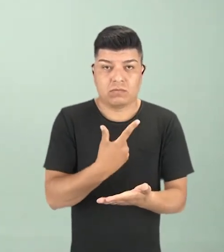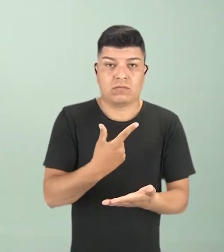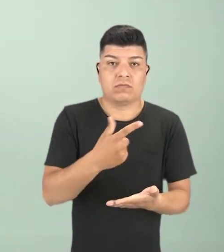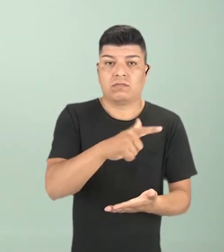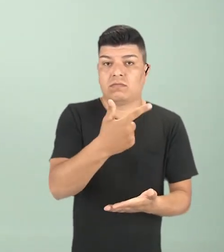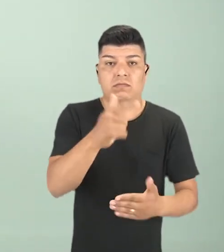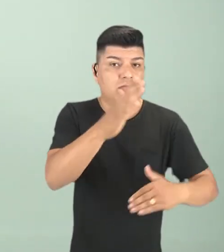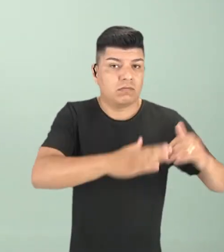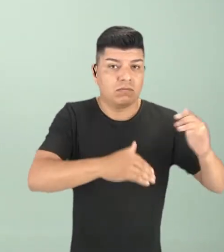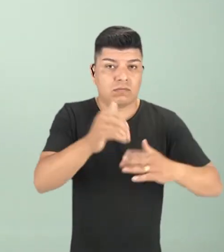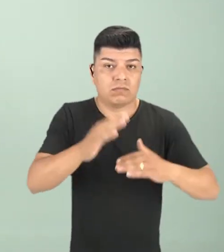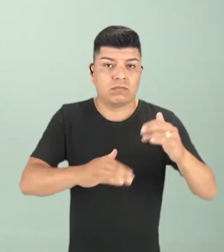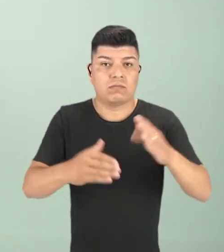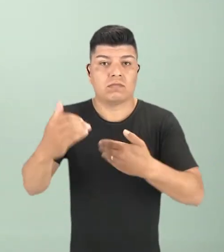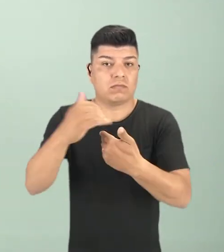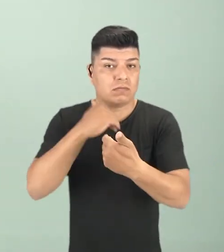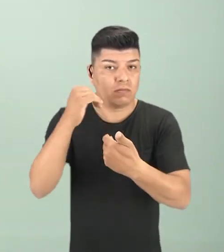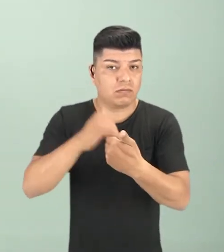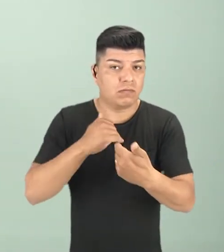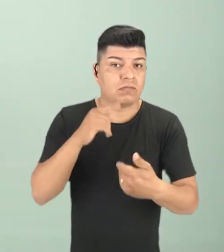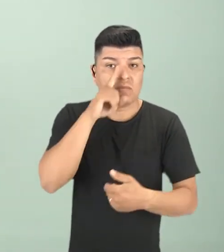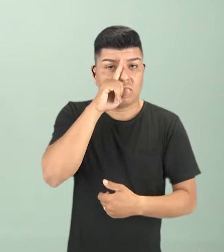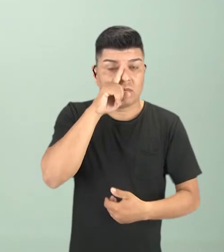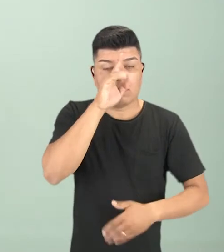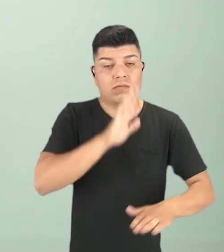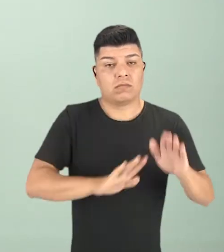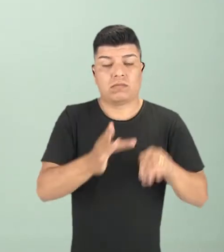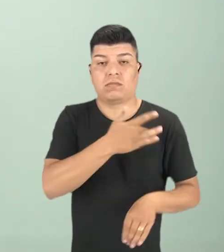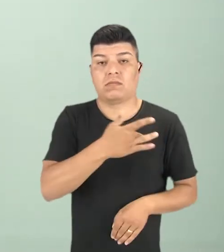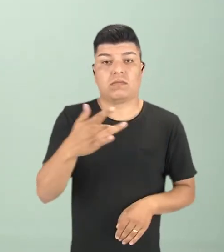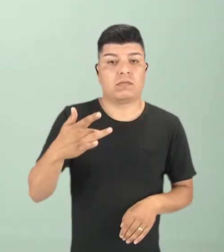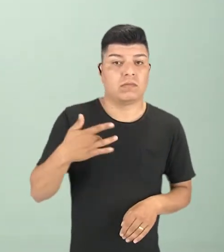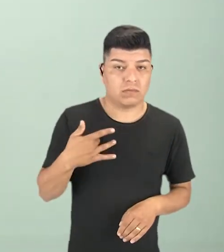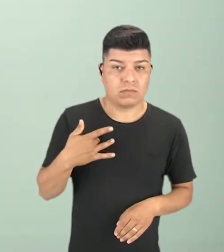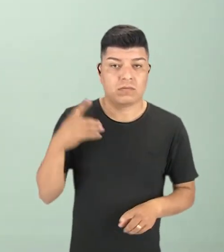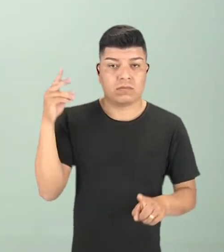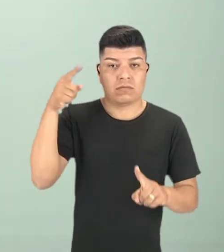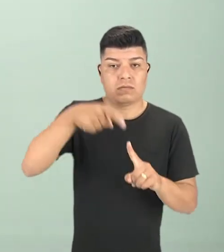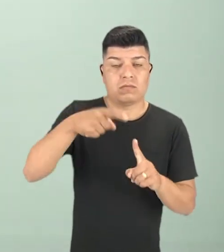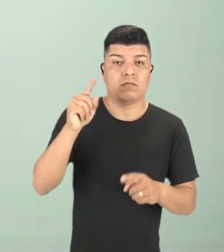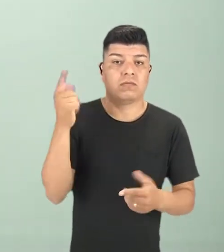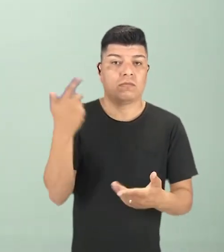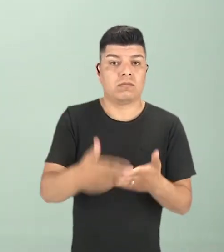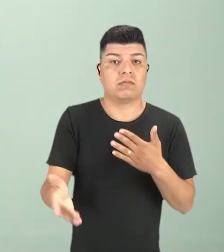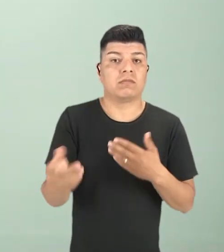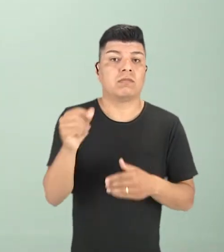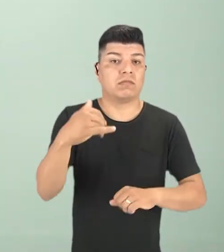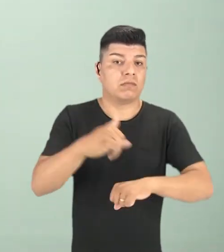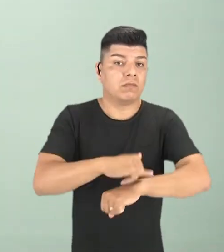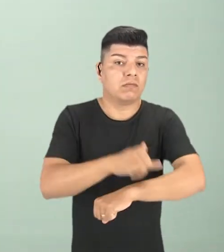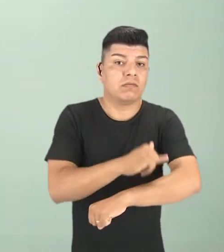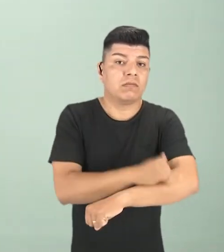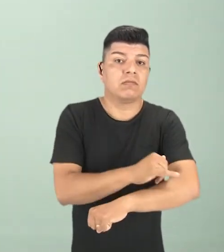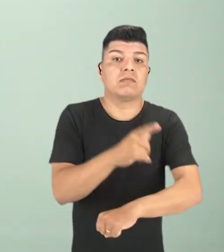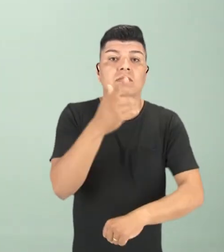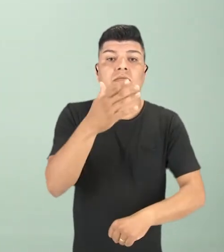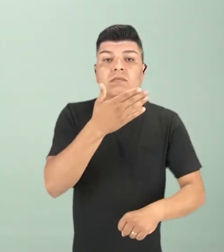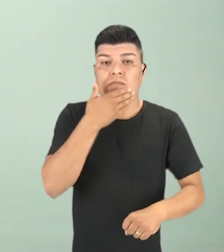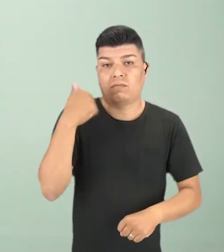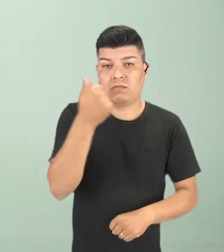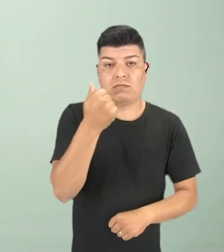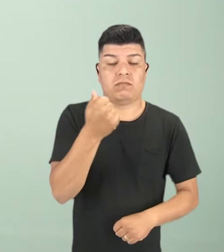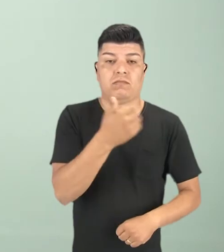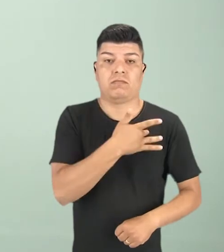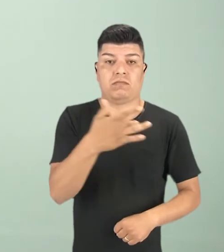profissional adequado, você mais uma vez coloca em risco a sua saúde. E o objetivo de você perder peso é o quê? É melhorar o teu nível de